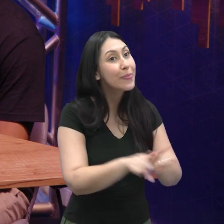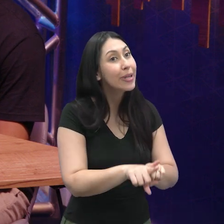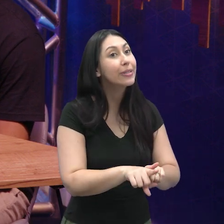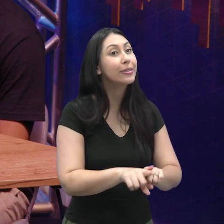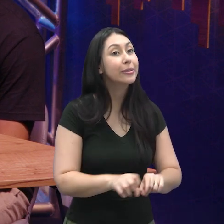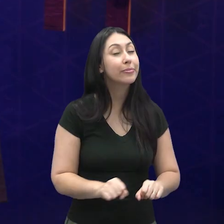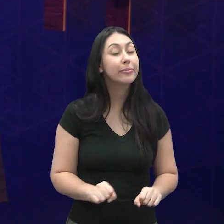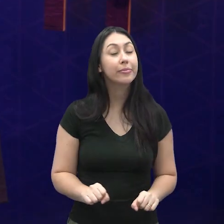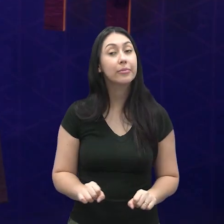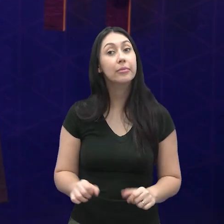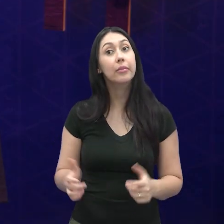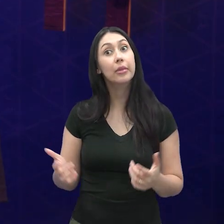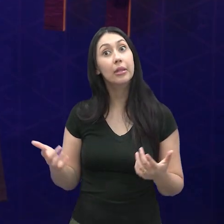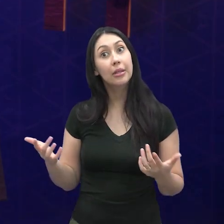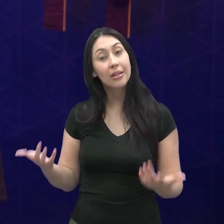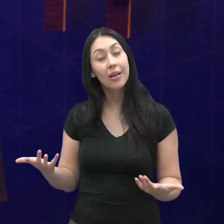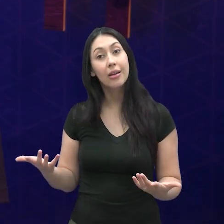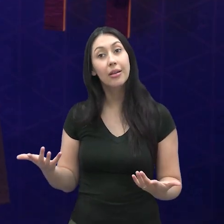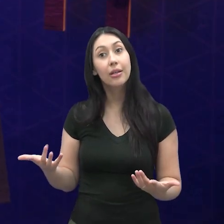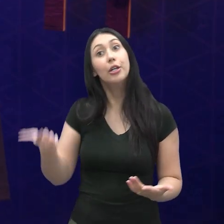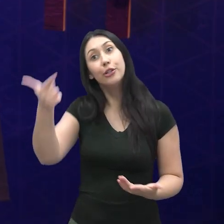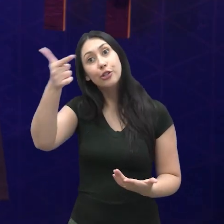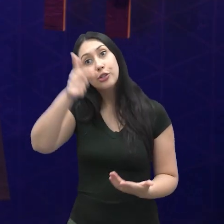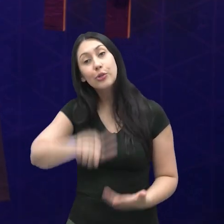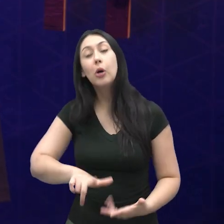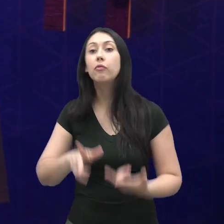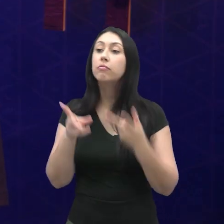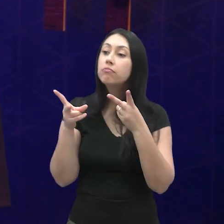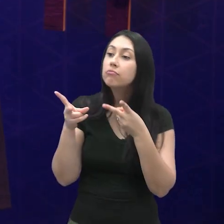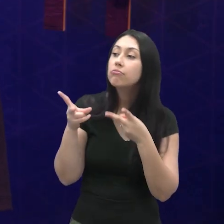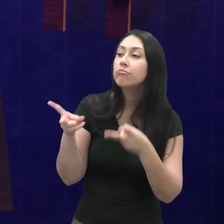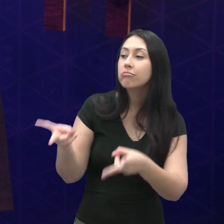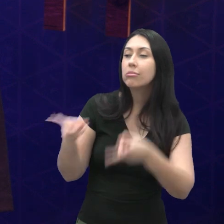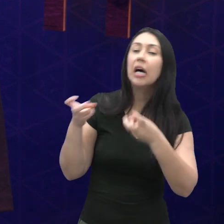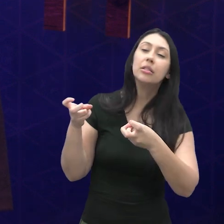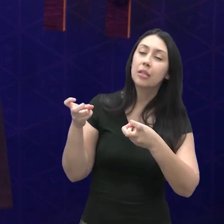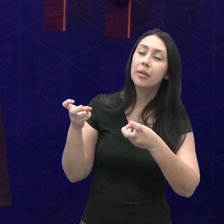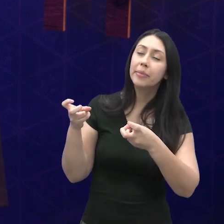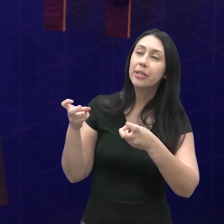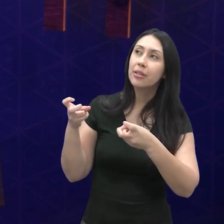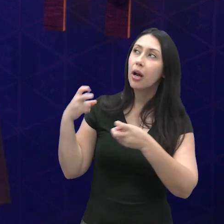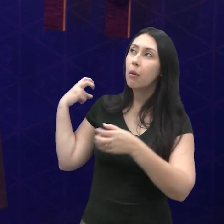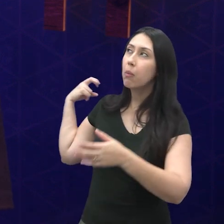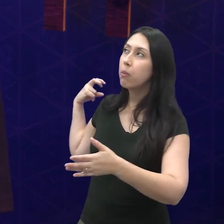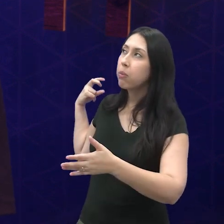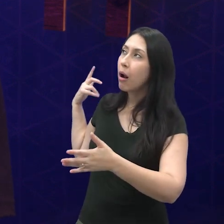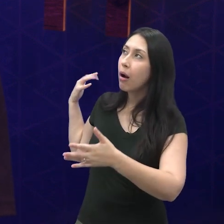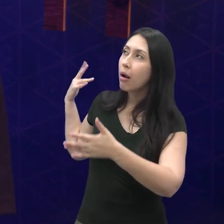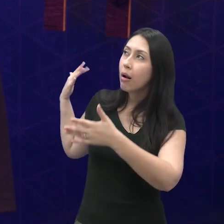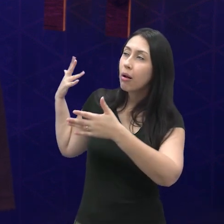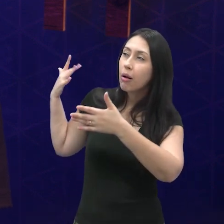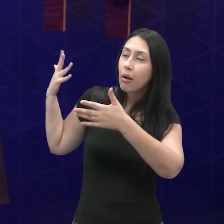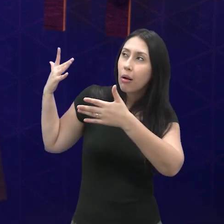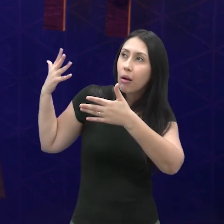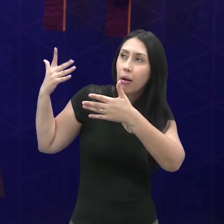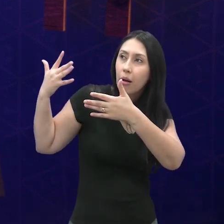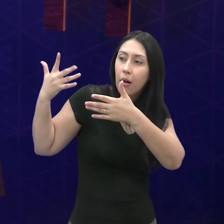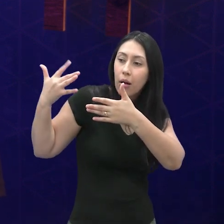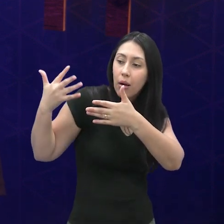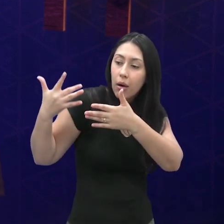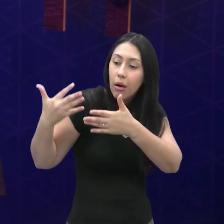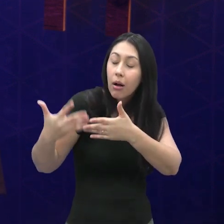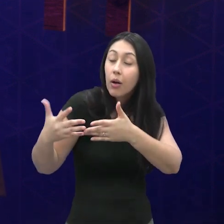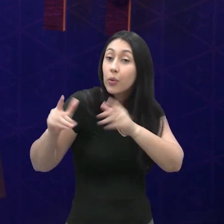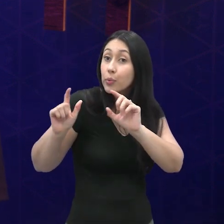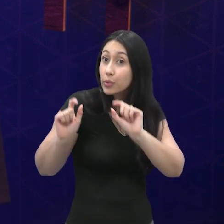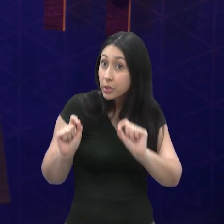deuses. Mais uma vez a gente puxa essa questão mais antropológica né, de